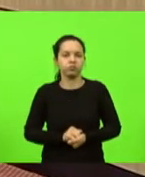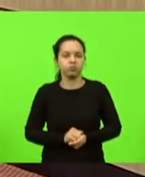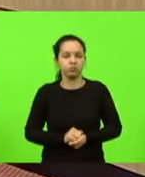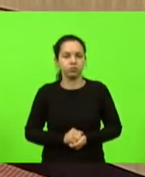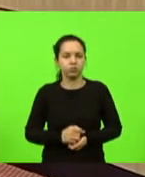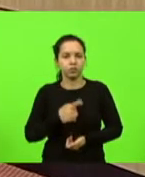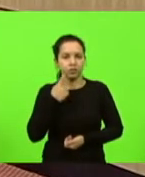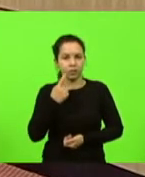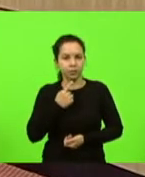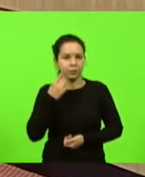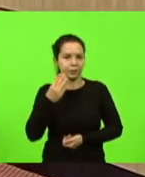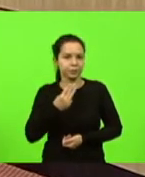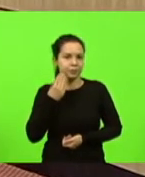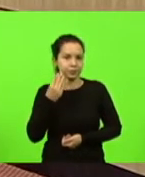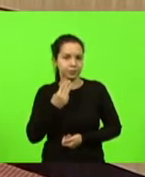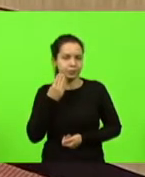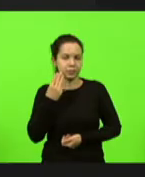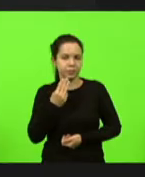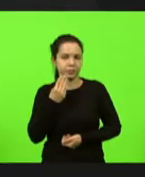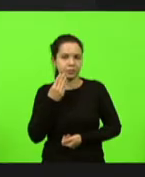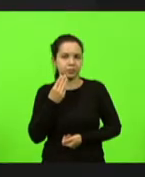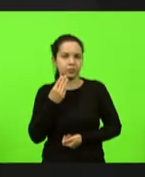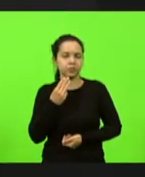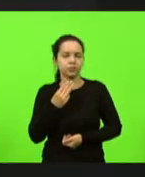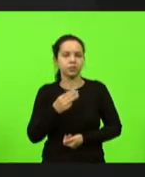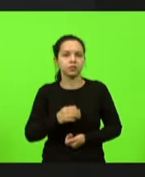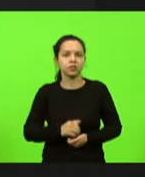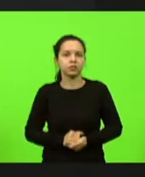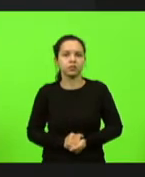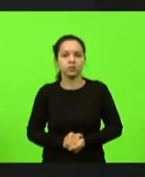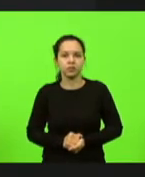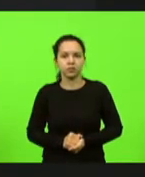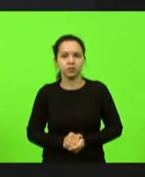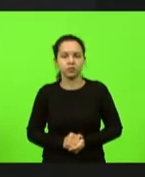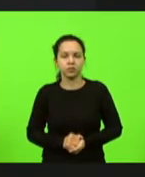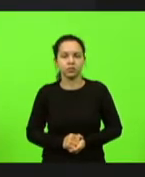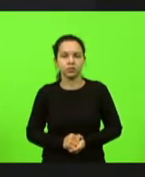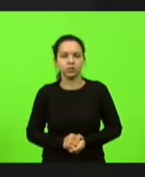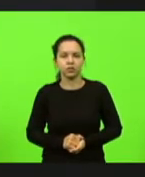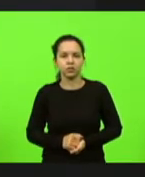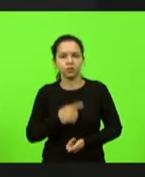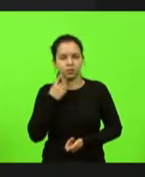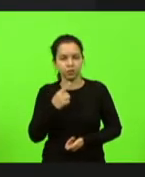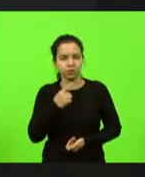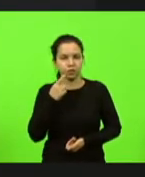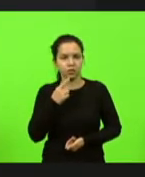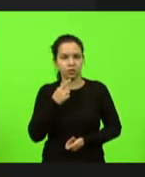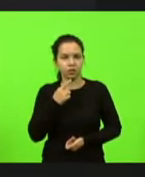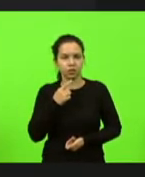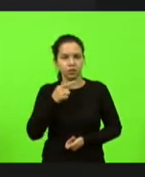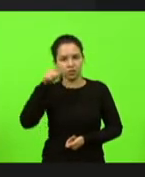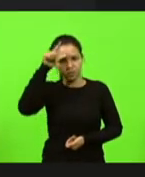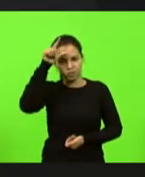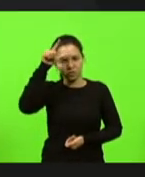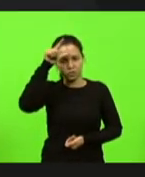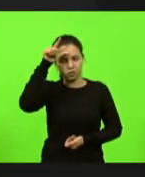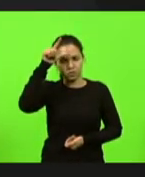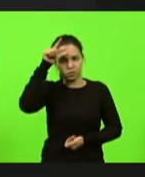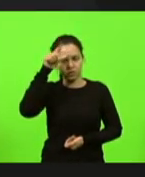Deputado Márcio Machado, na sequência, deputado Sargento Lima, deputado Ivan